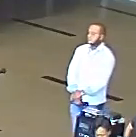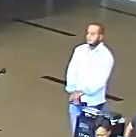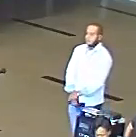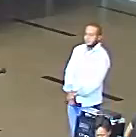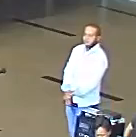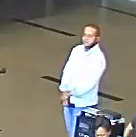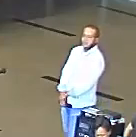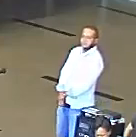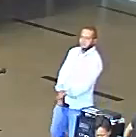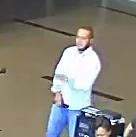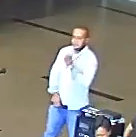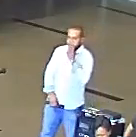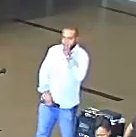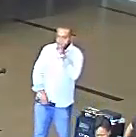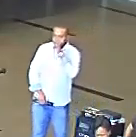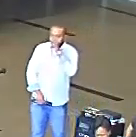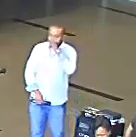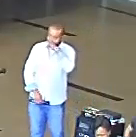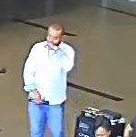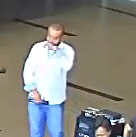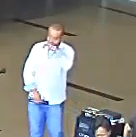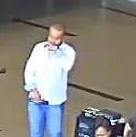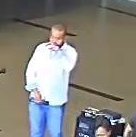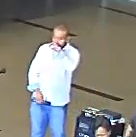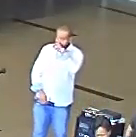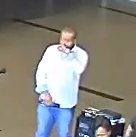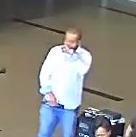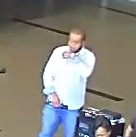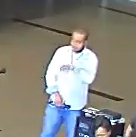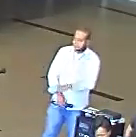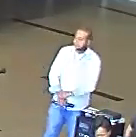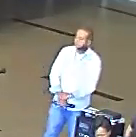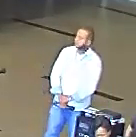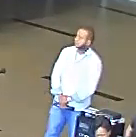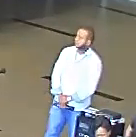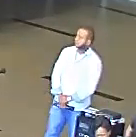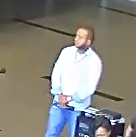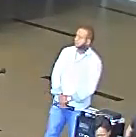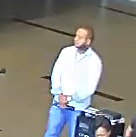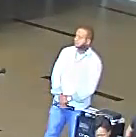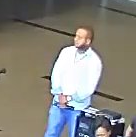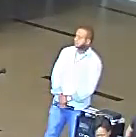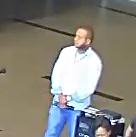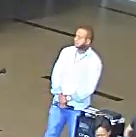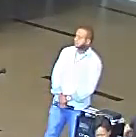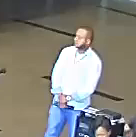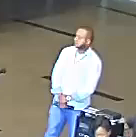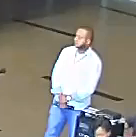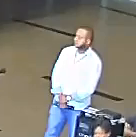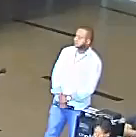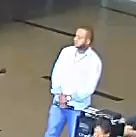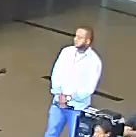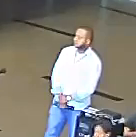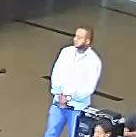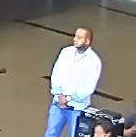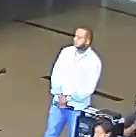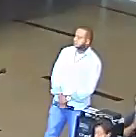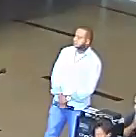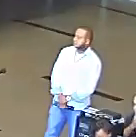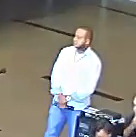elevatória é só a partir de primeiro de julho de 2018 tá Era só o que eu tinha para colocar e vou estar aberto aqui